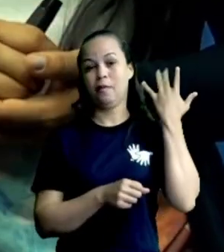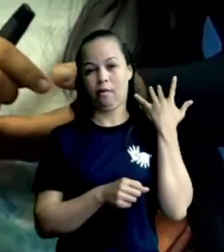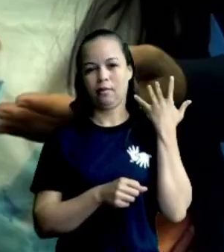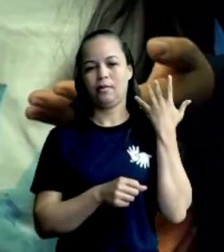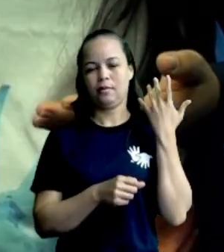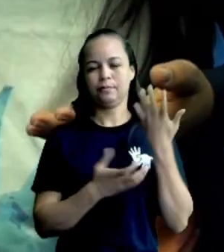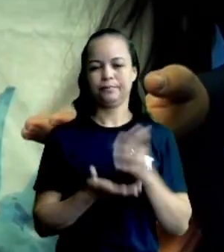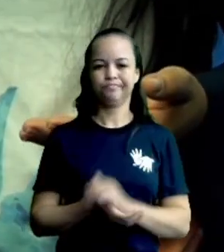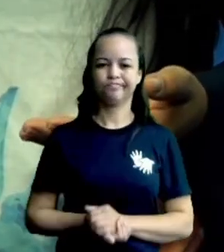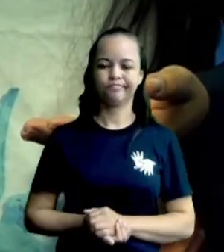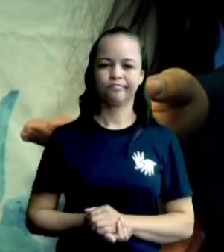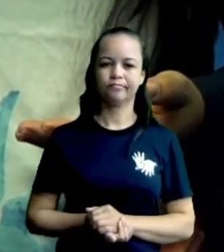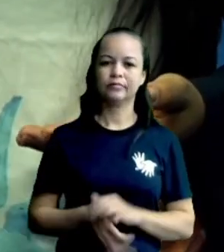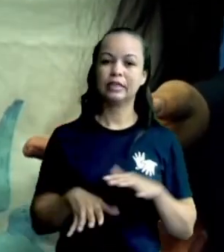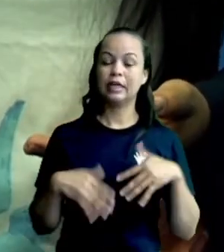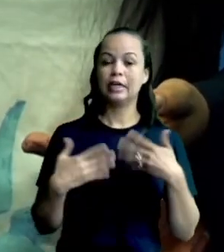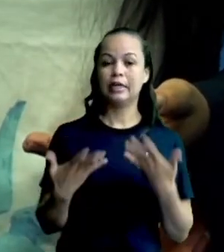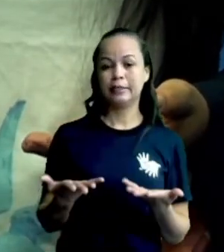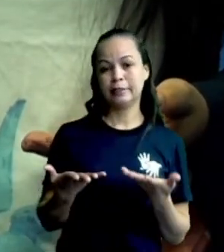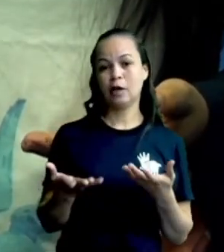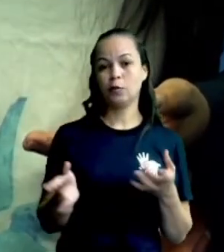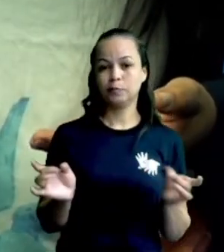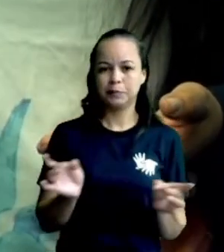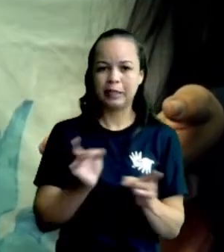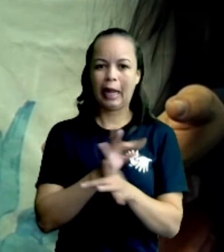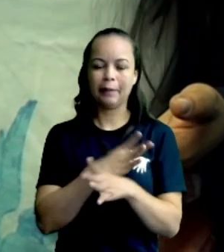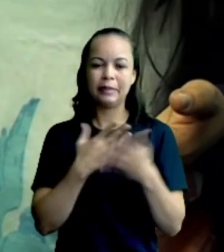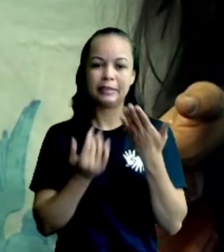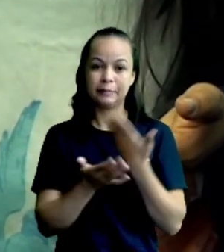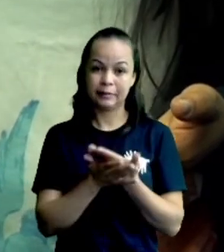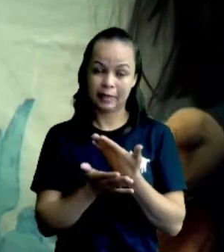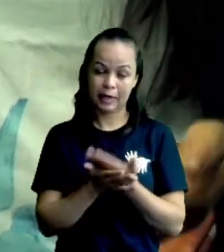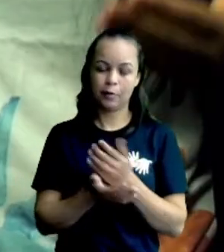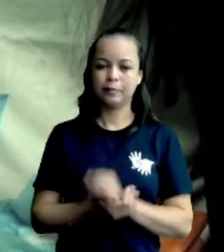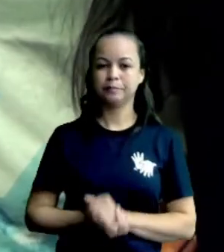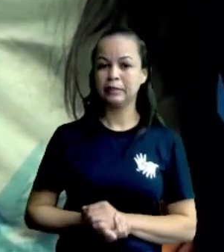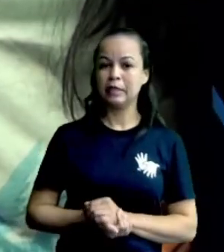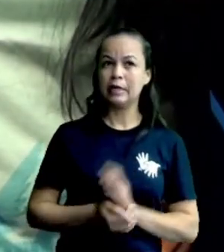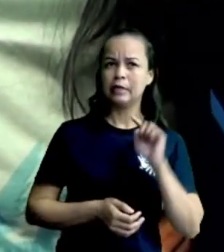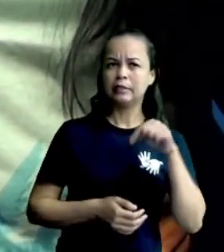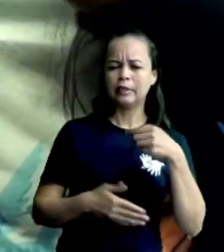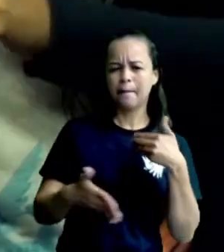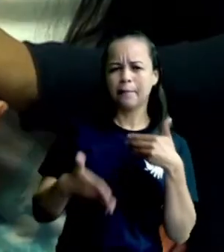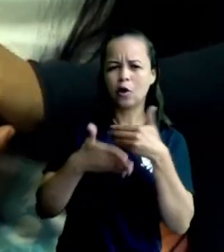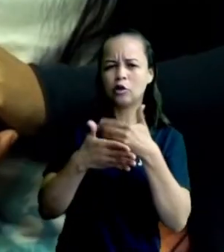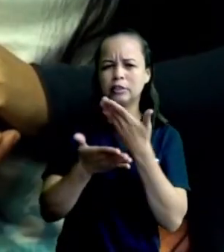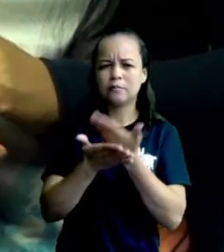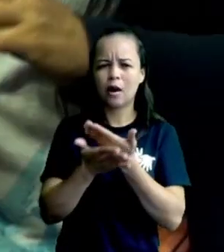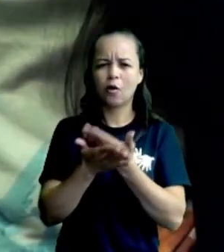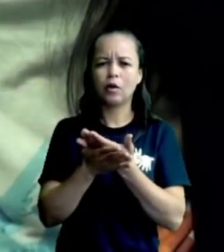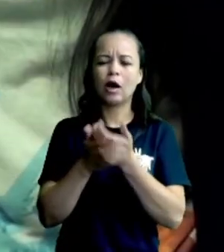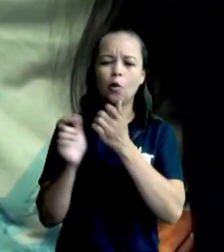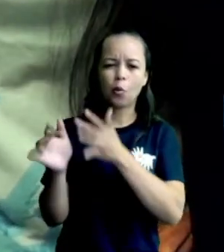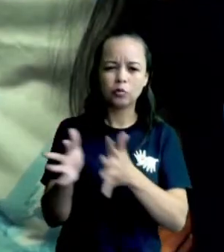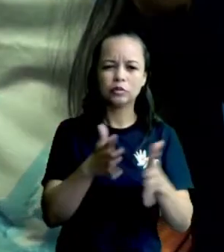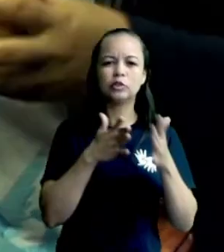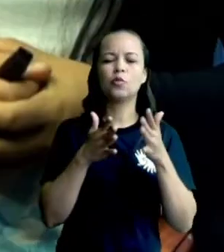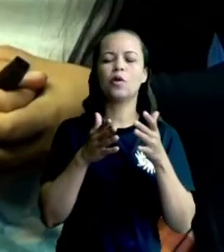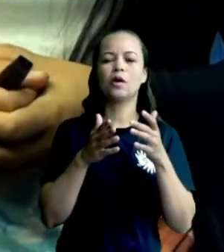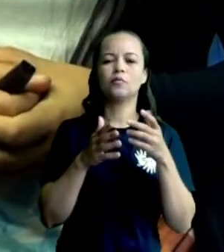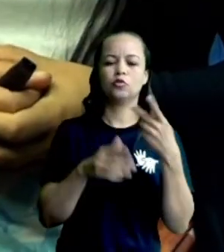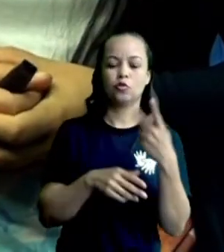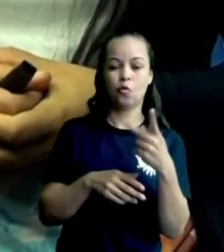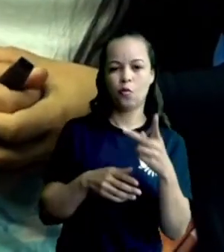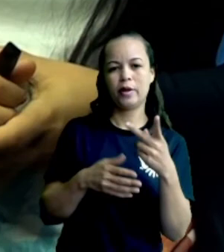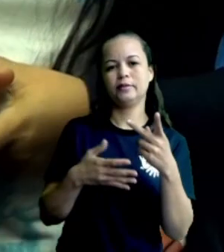certo? Então, ficamos por aqui e na próxima aula nós continuamos com esse assunto bem